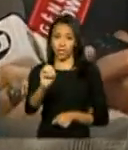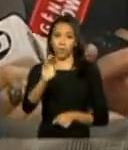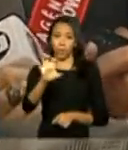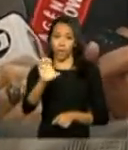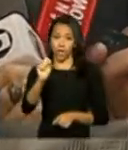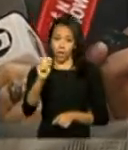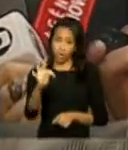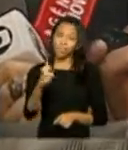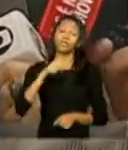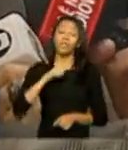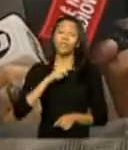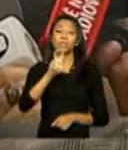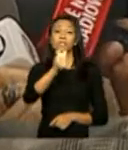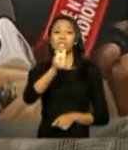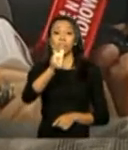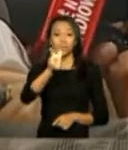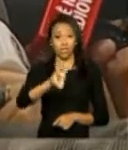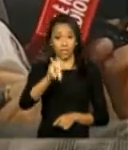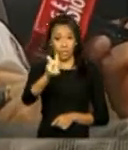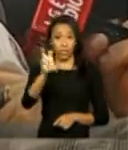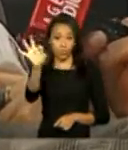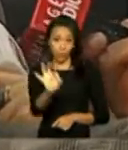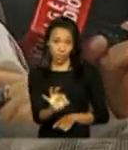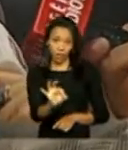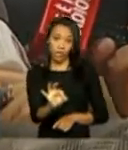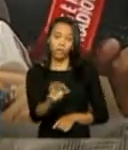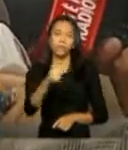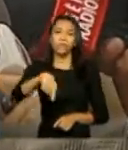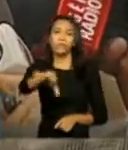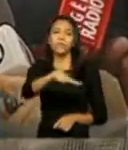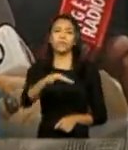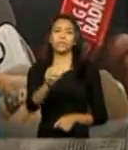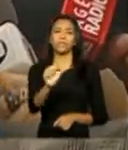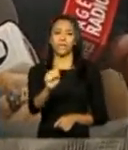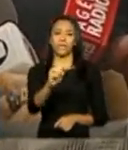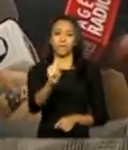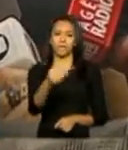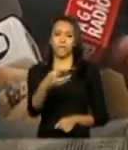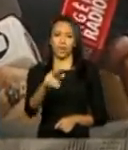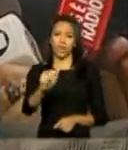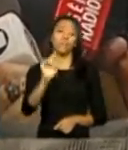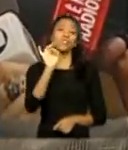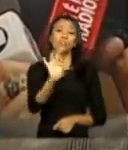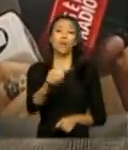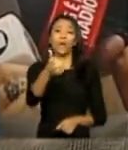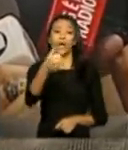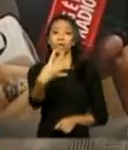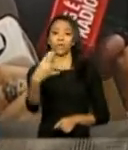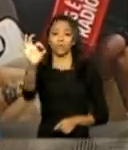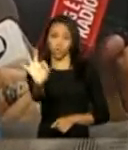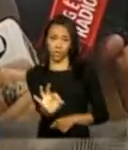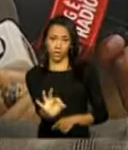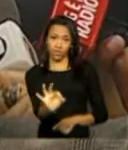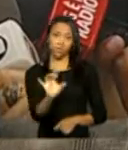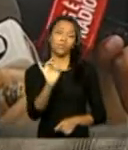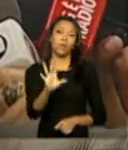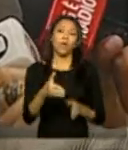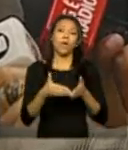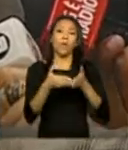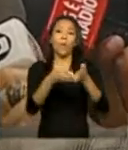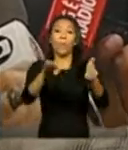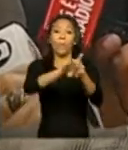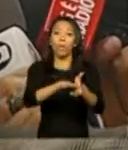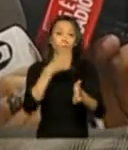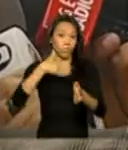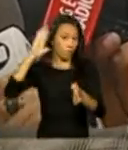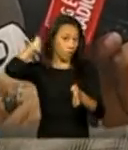de toda a safra, escoando mais de 80% por Paranaguá e Santos e apenas 14% pelos portos de Belém